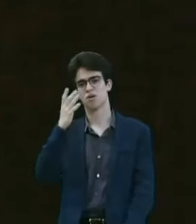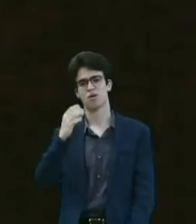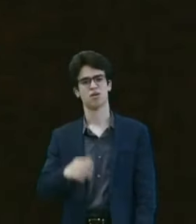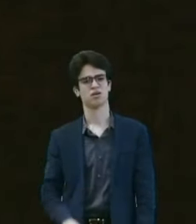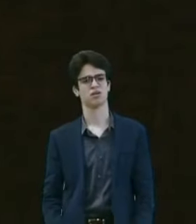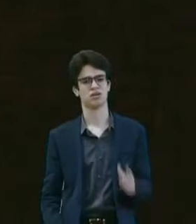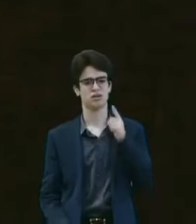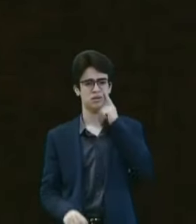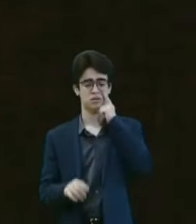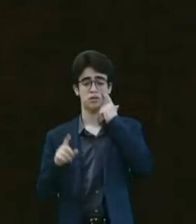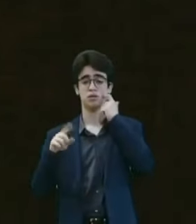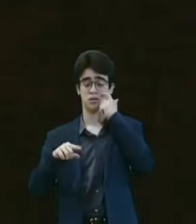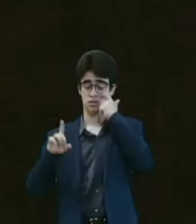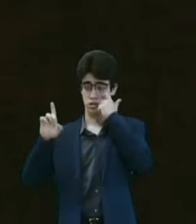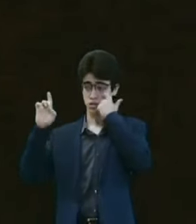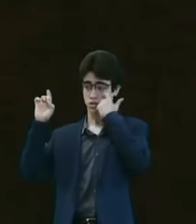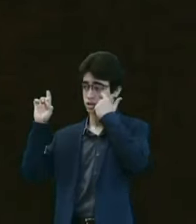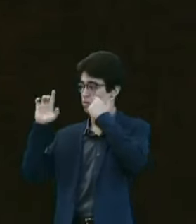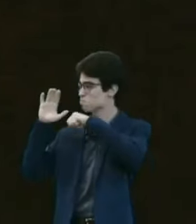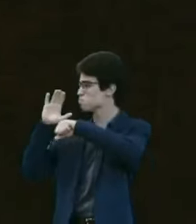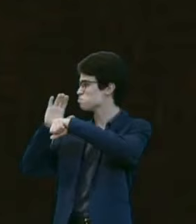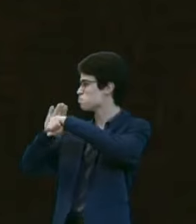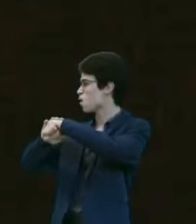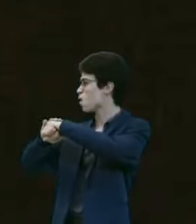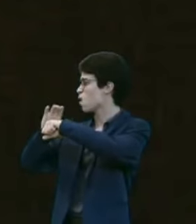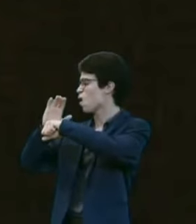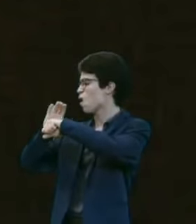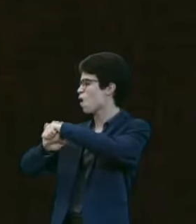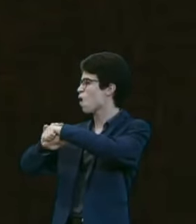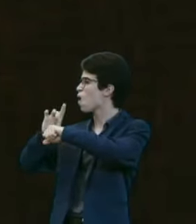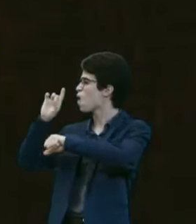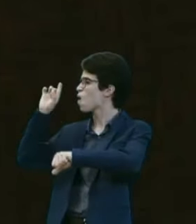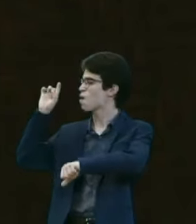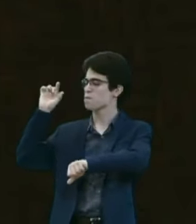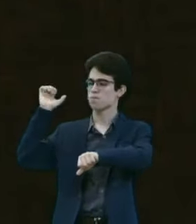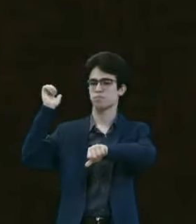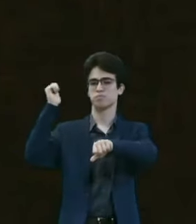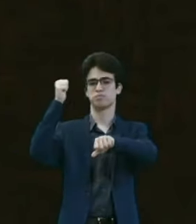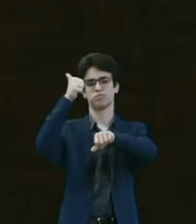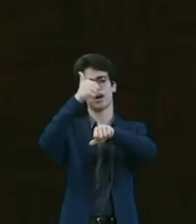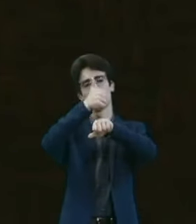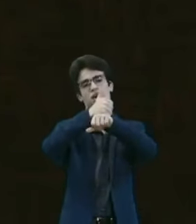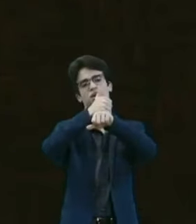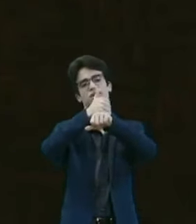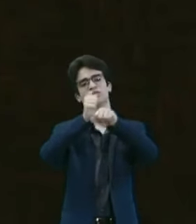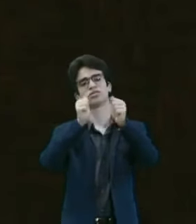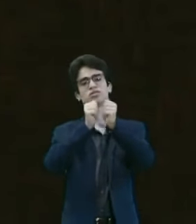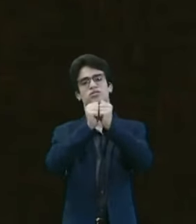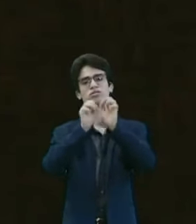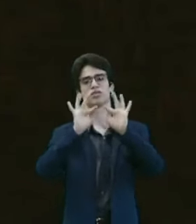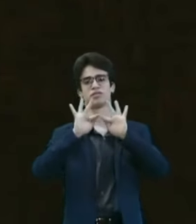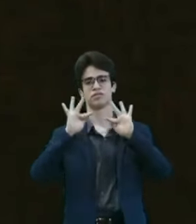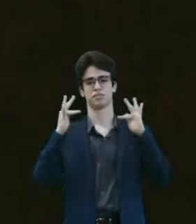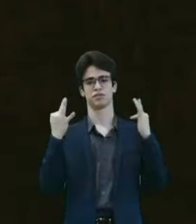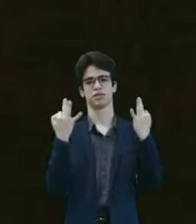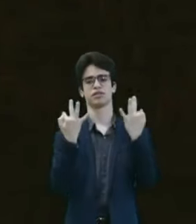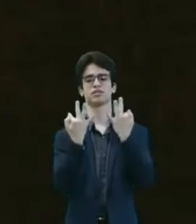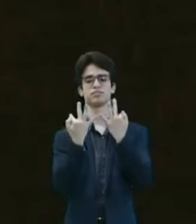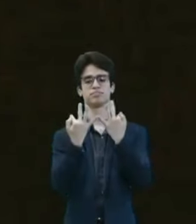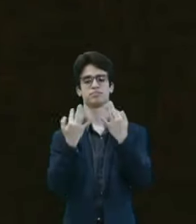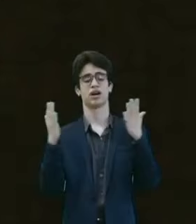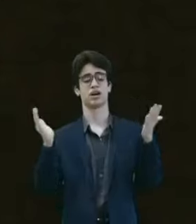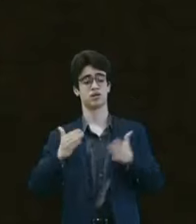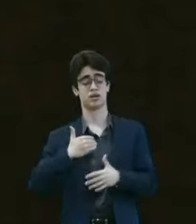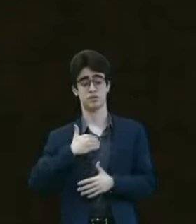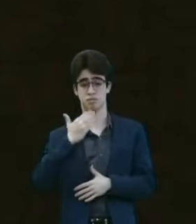o governo de Deus vai se estabelecer na nossa casa. Hoje eu